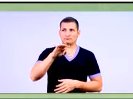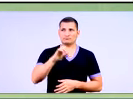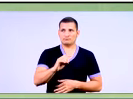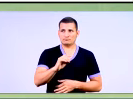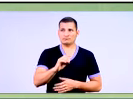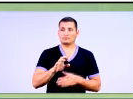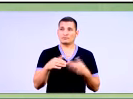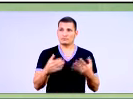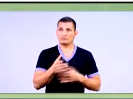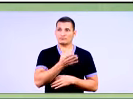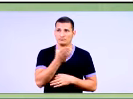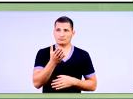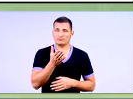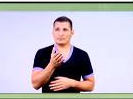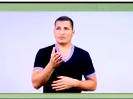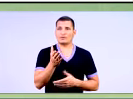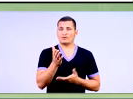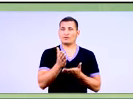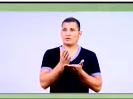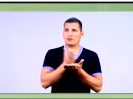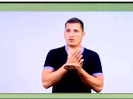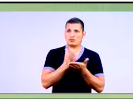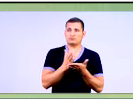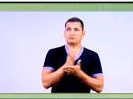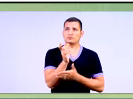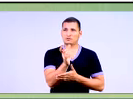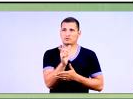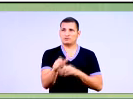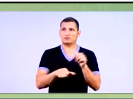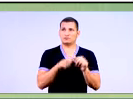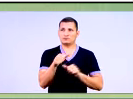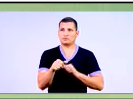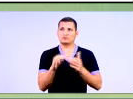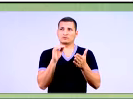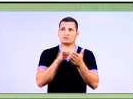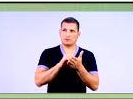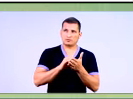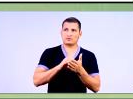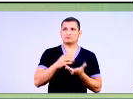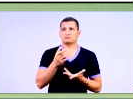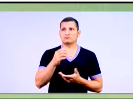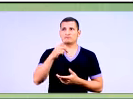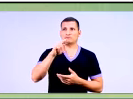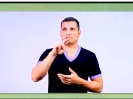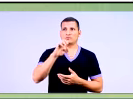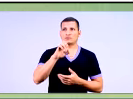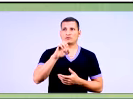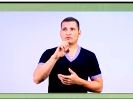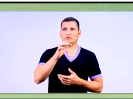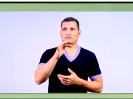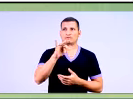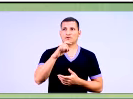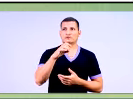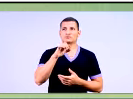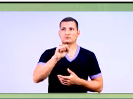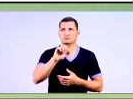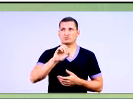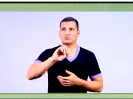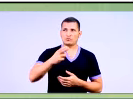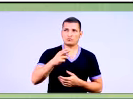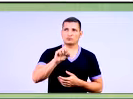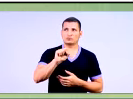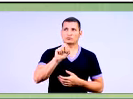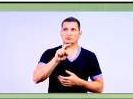Então, essas palavras, elas alteram, né, quando eu coloco prefixos ou sufixos, alteram significados, como a gente já pode